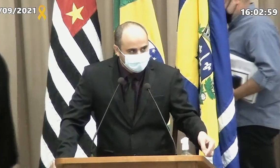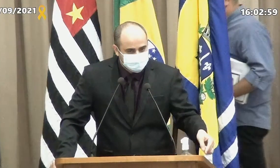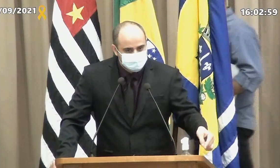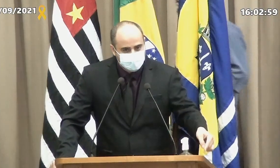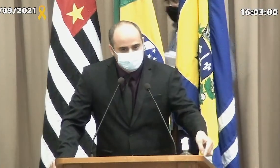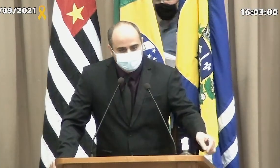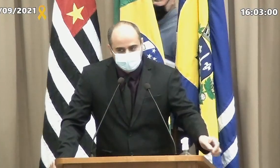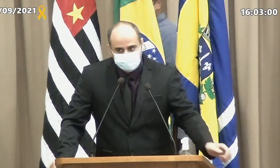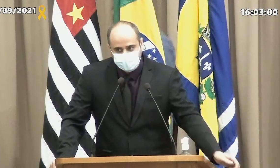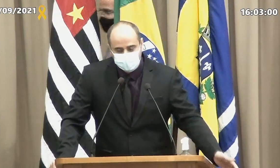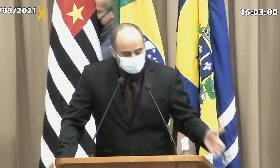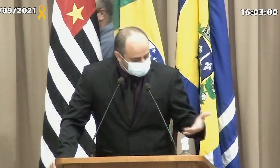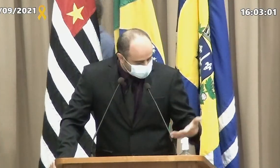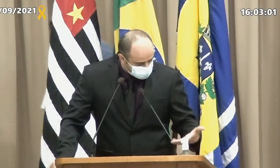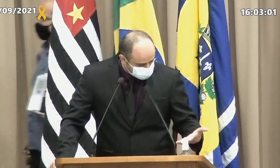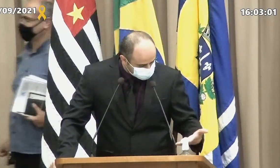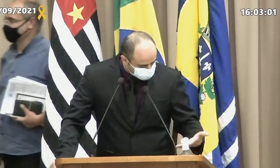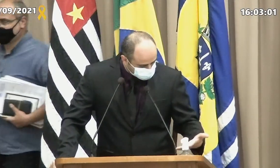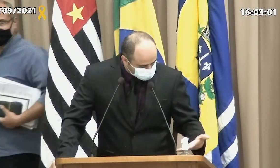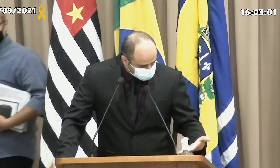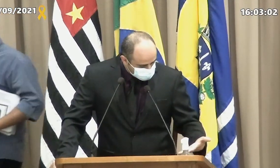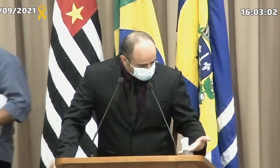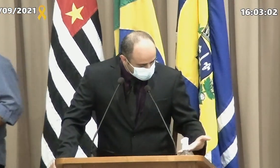Agudos vai disponibilizar segunda-feira